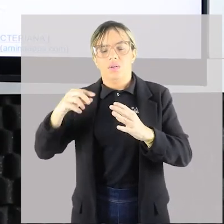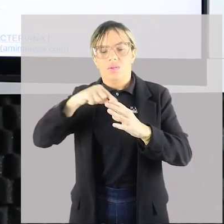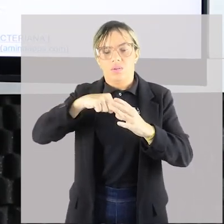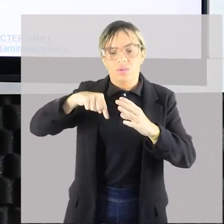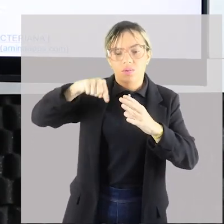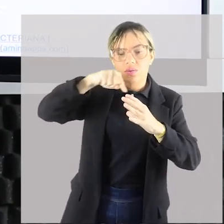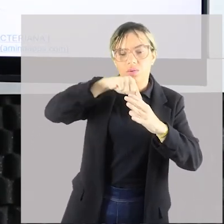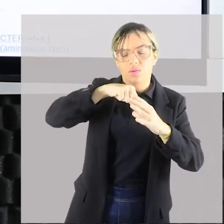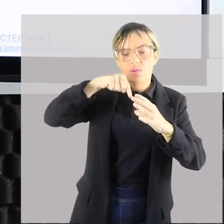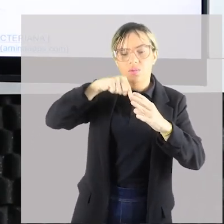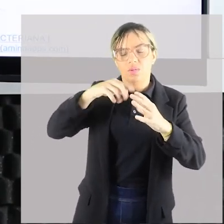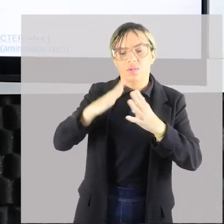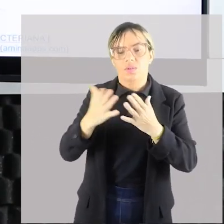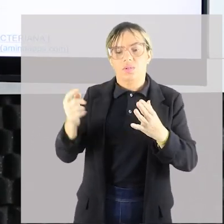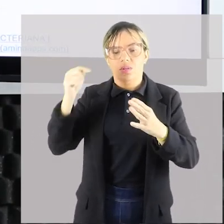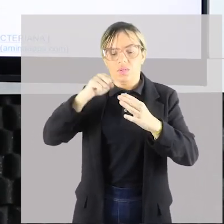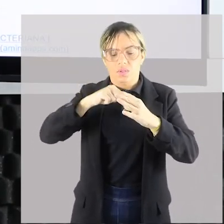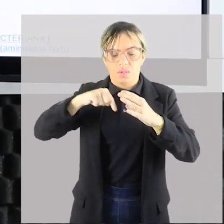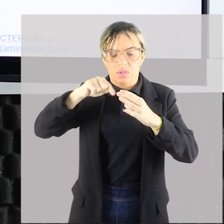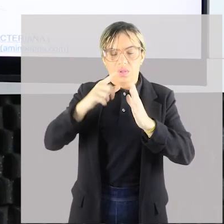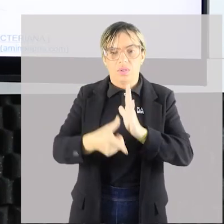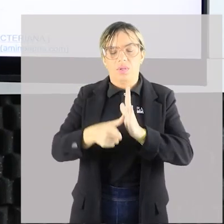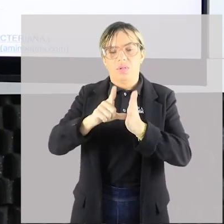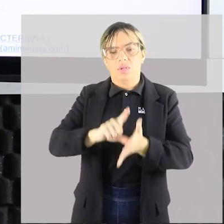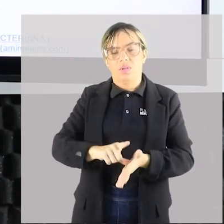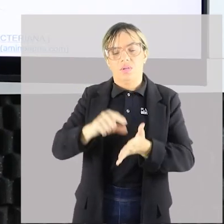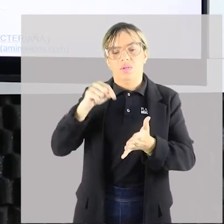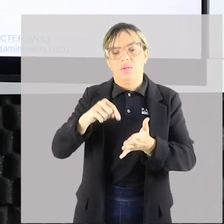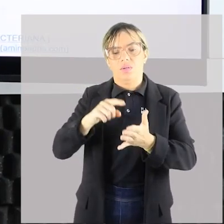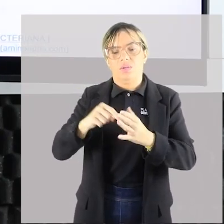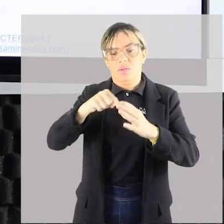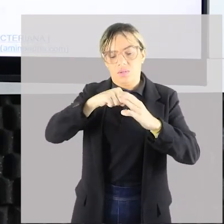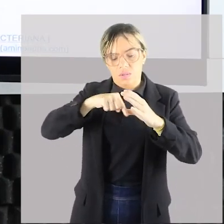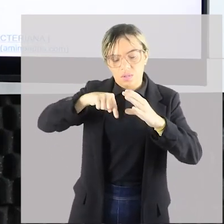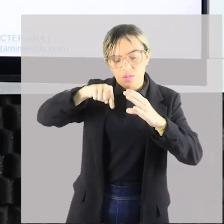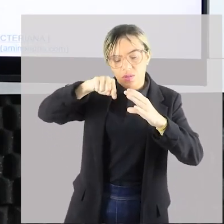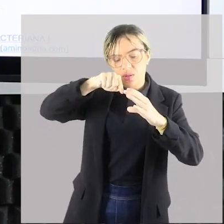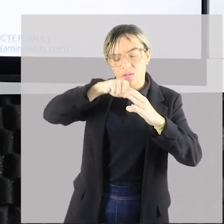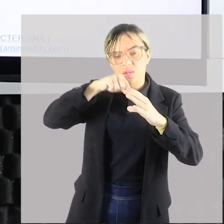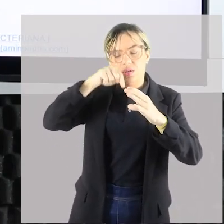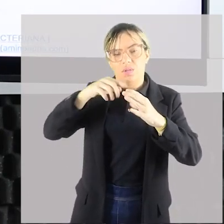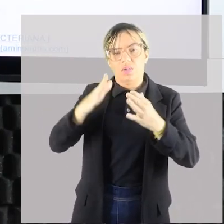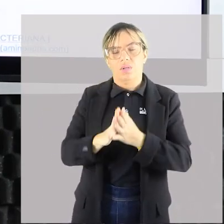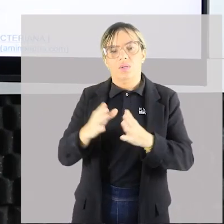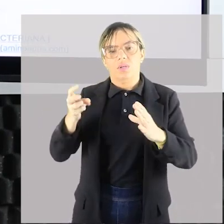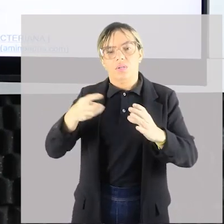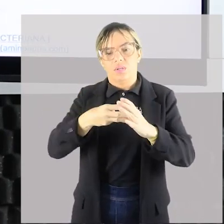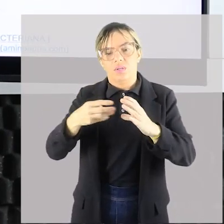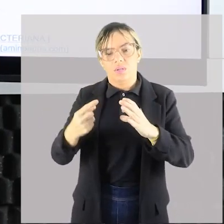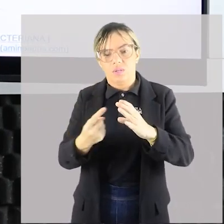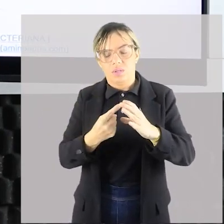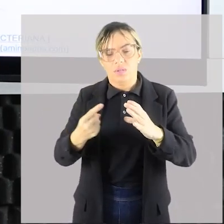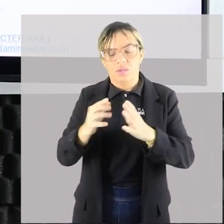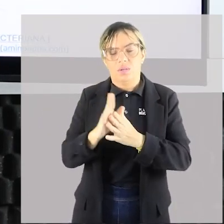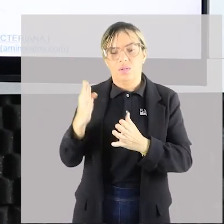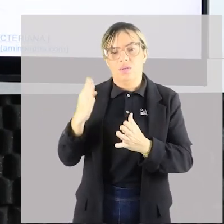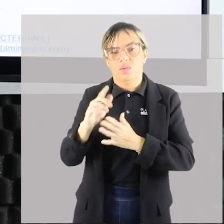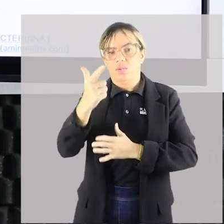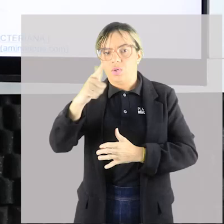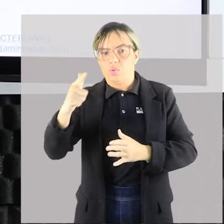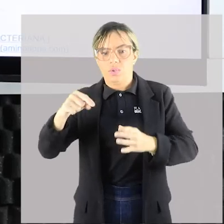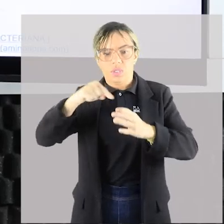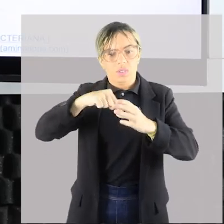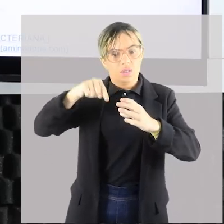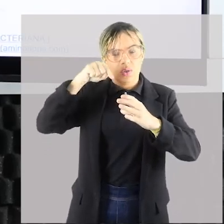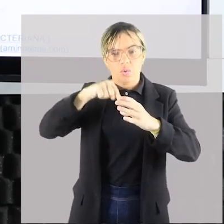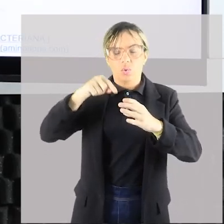Então, elas vieram antes da existência desse envoltório. Portanto, célula bacteriana não tem núcleo,